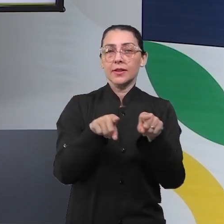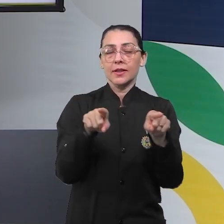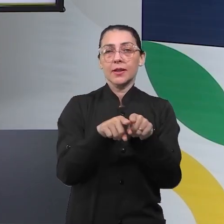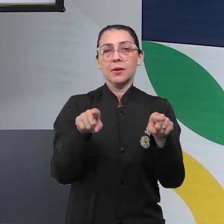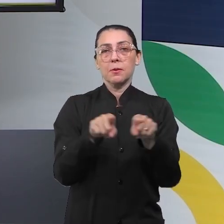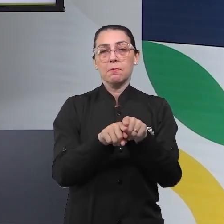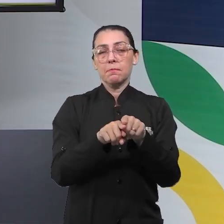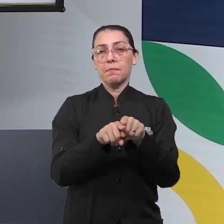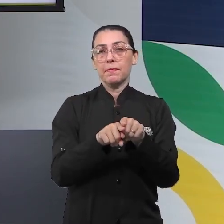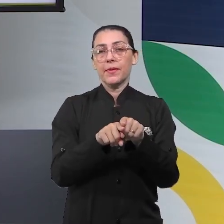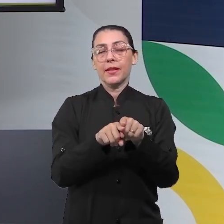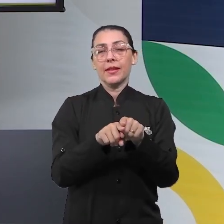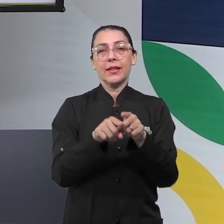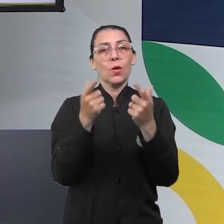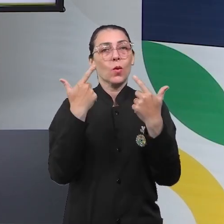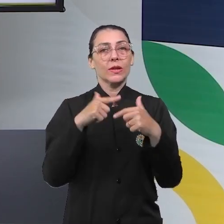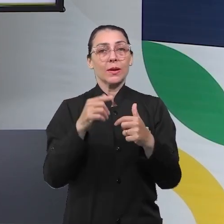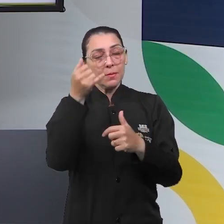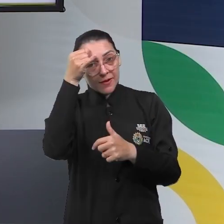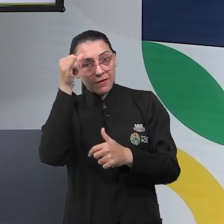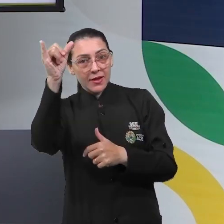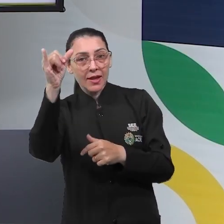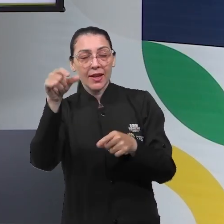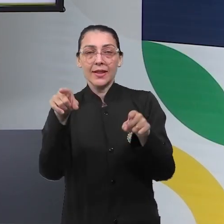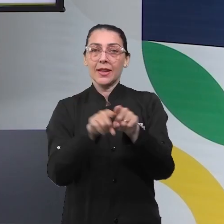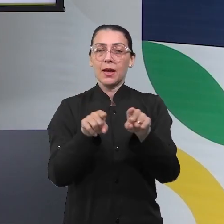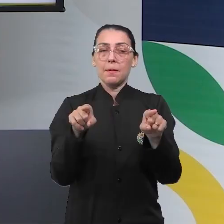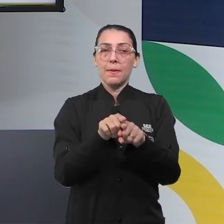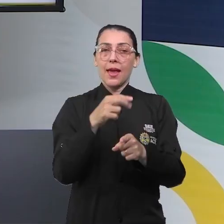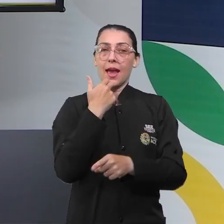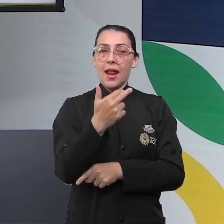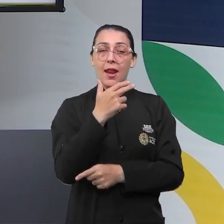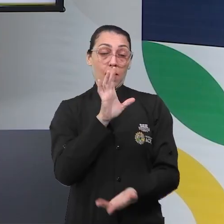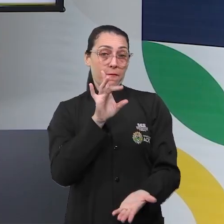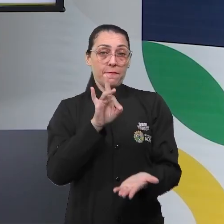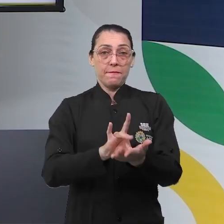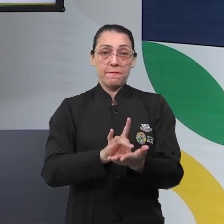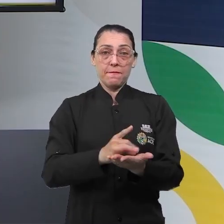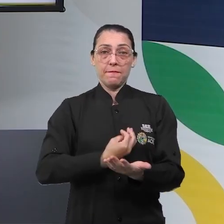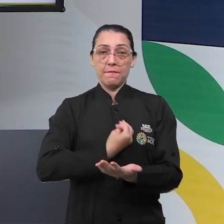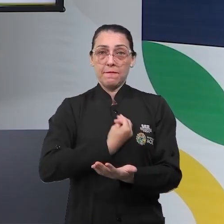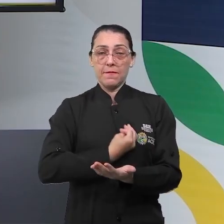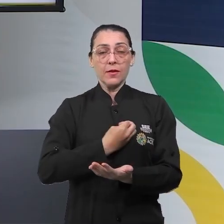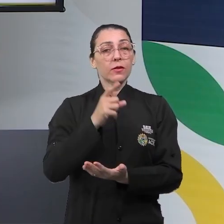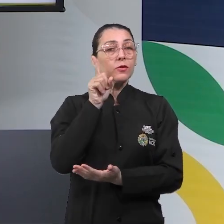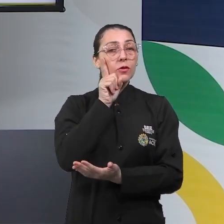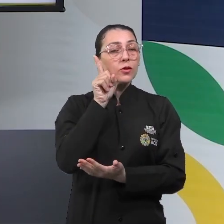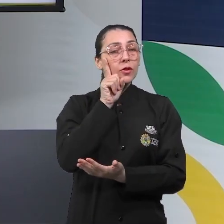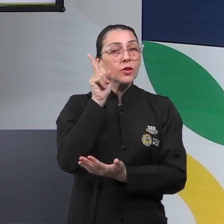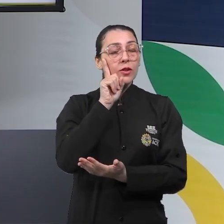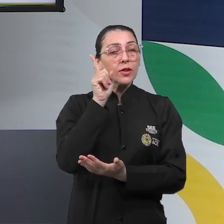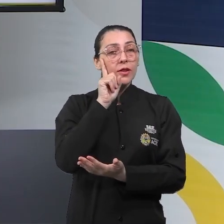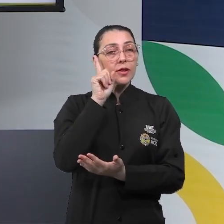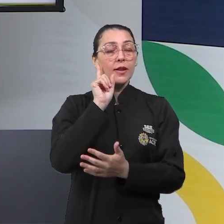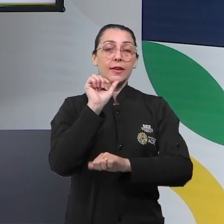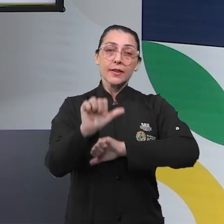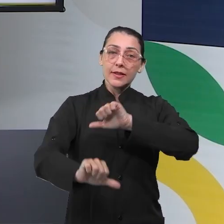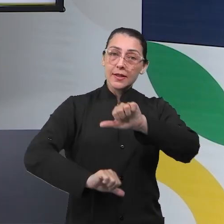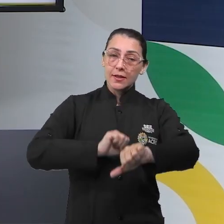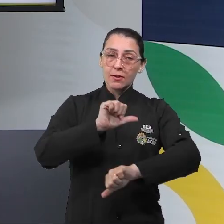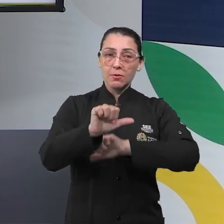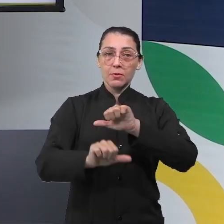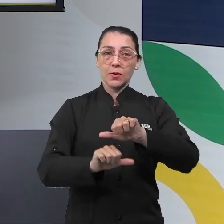vezes inevitável, até porque você está ali, a língua é algo vivo, então no dia a dia ela acaba se